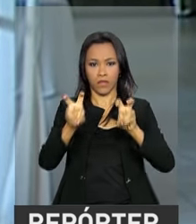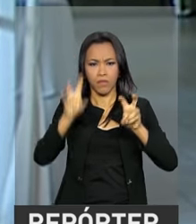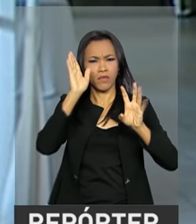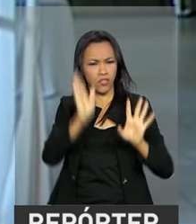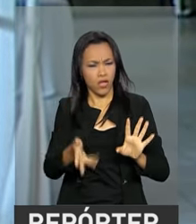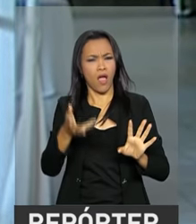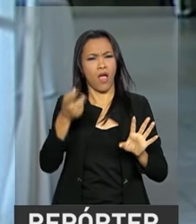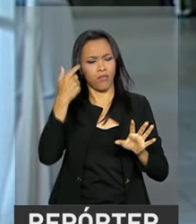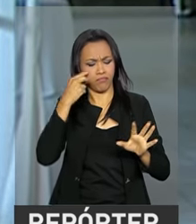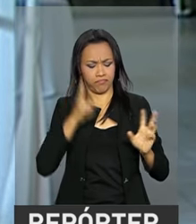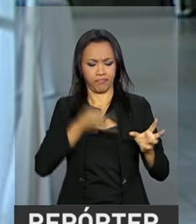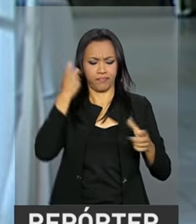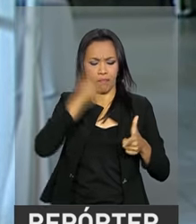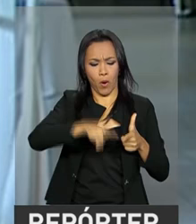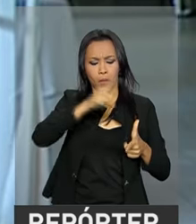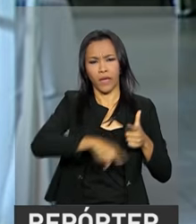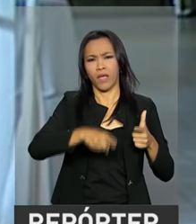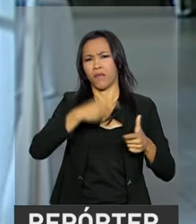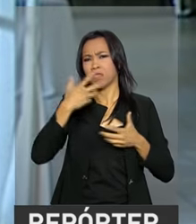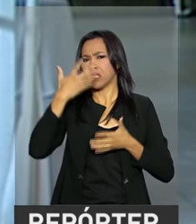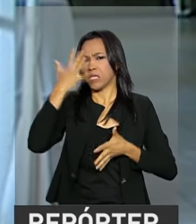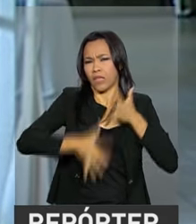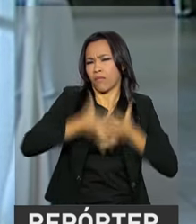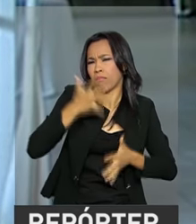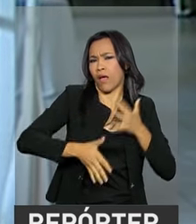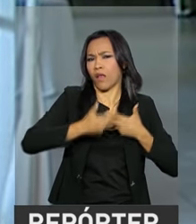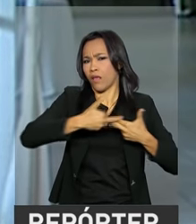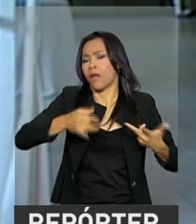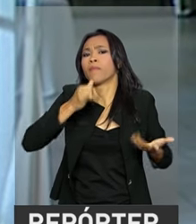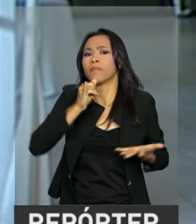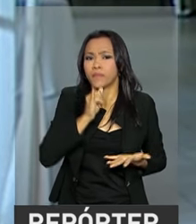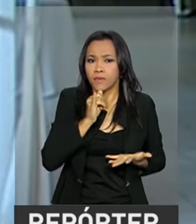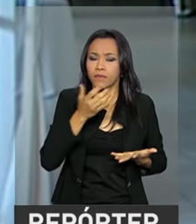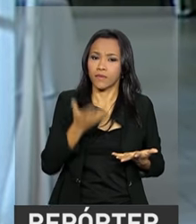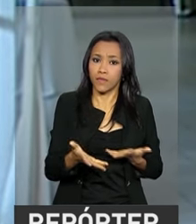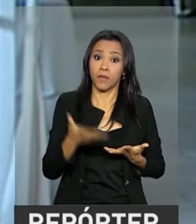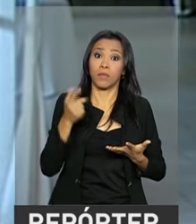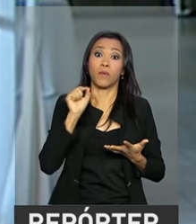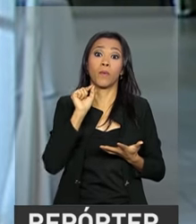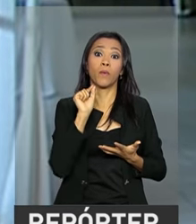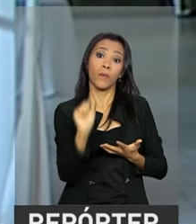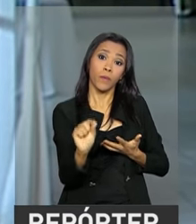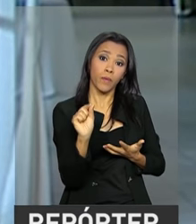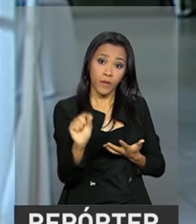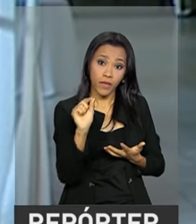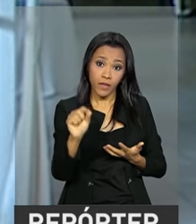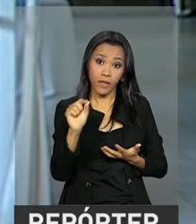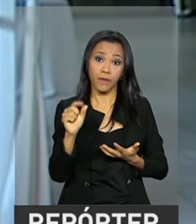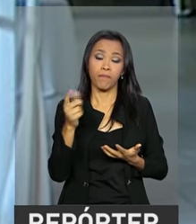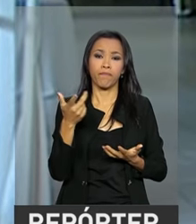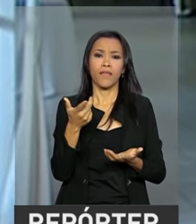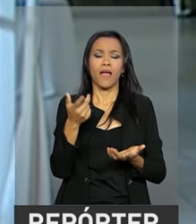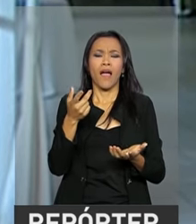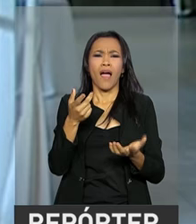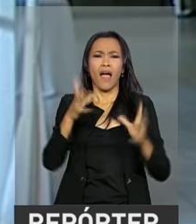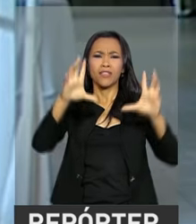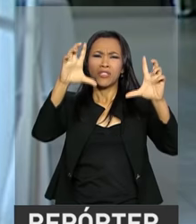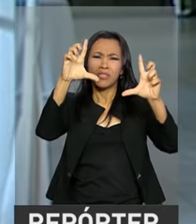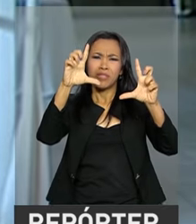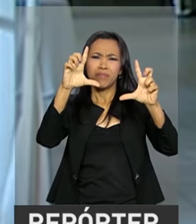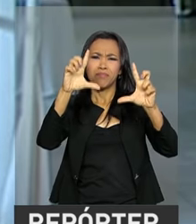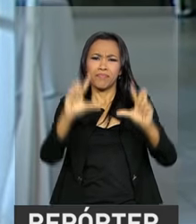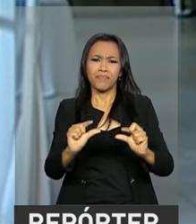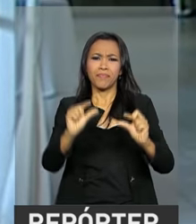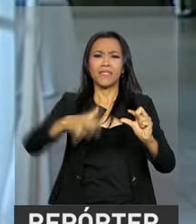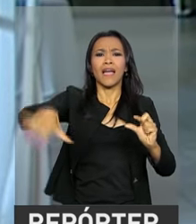importantes, alguns problemas e entraves em cada uma dessas áreas, como, por exemplo, a má formação e também a baixa atratividade na carreira